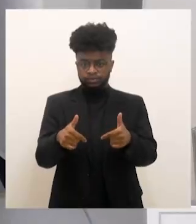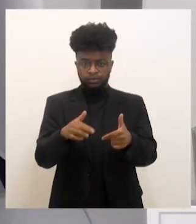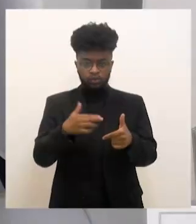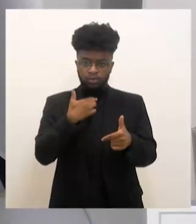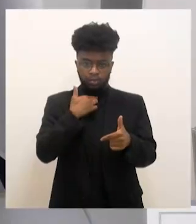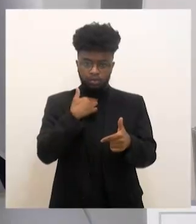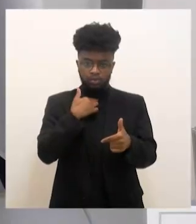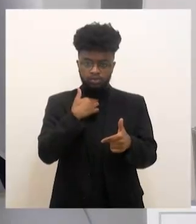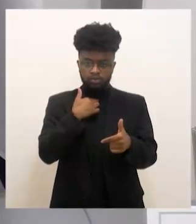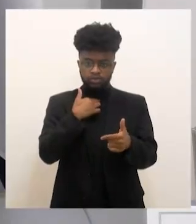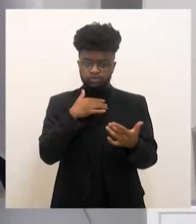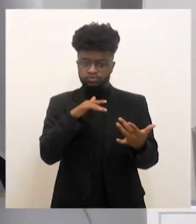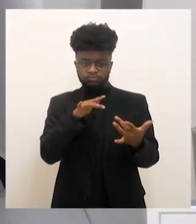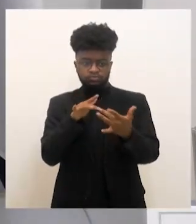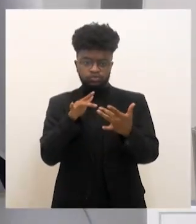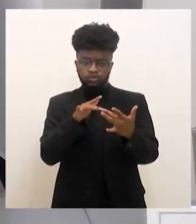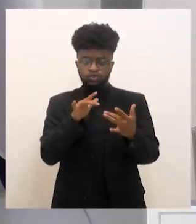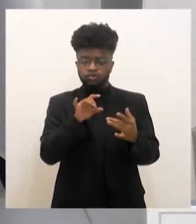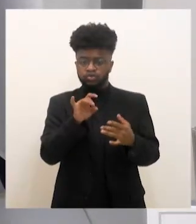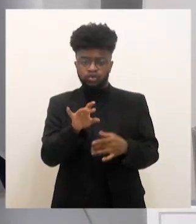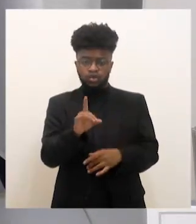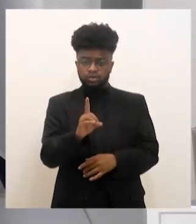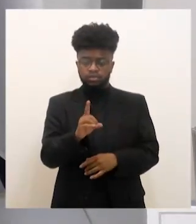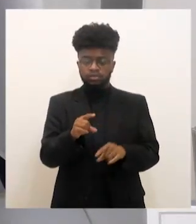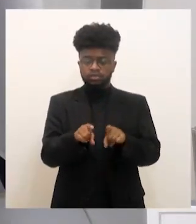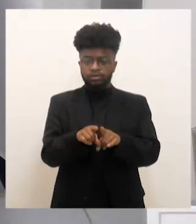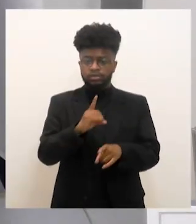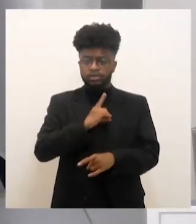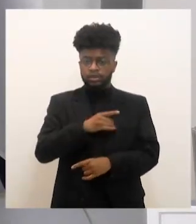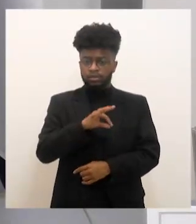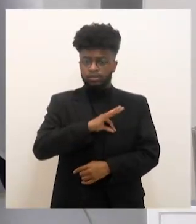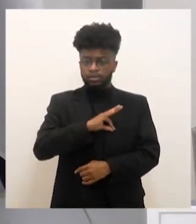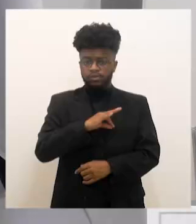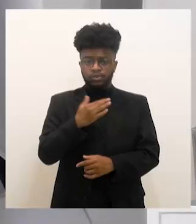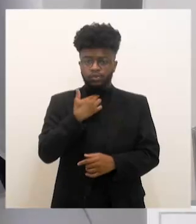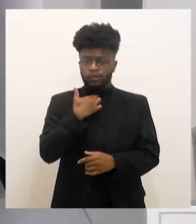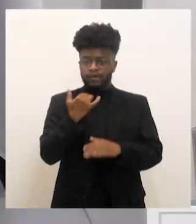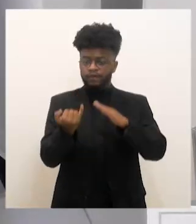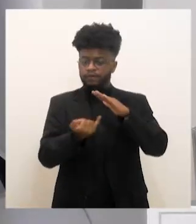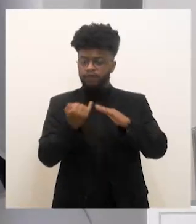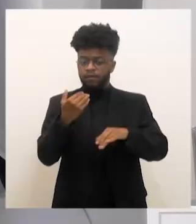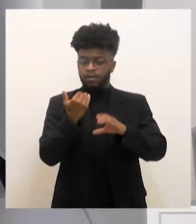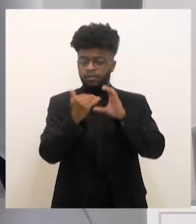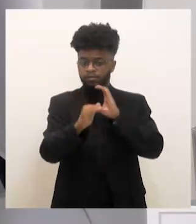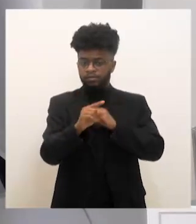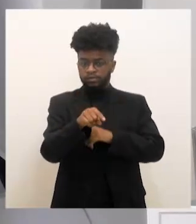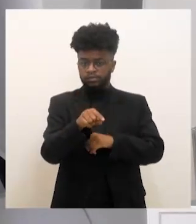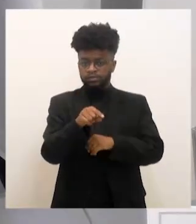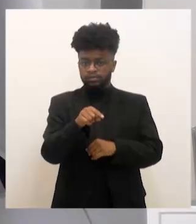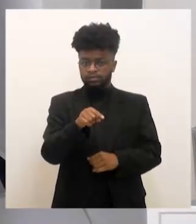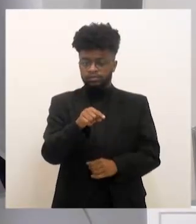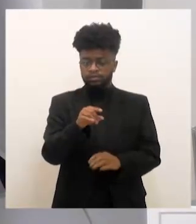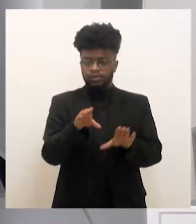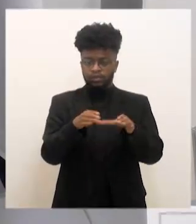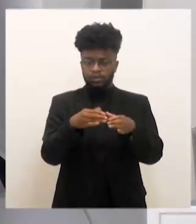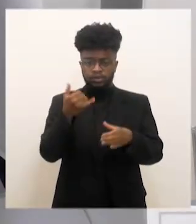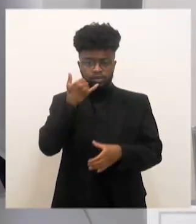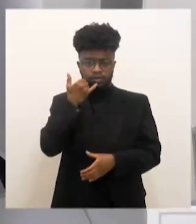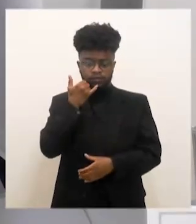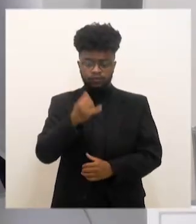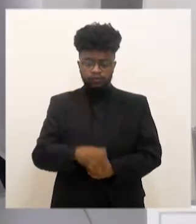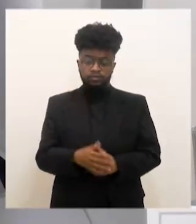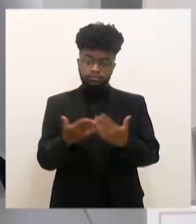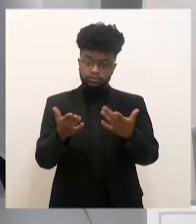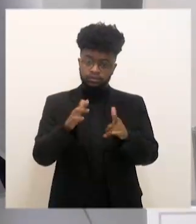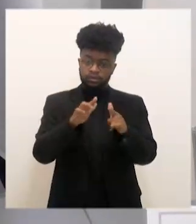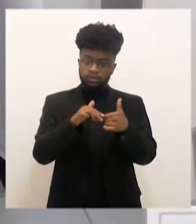boca, né? A delegacia de polícia apresentar de forma informal para as companhias telefônicas. Aí, por